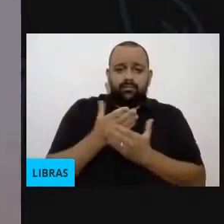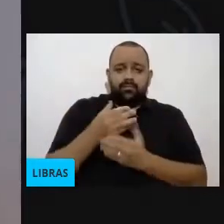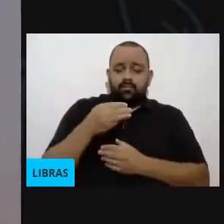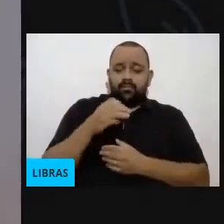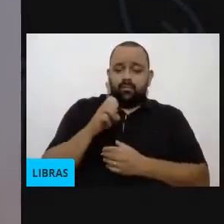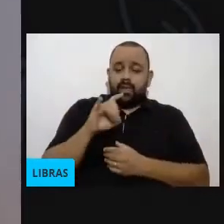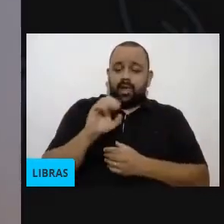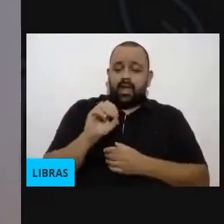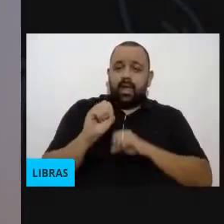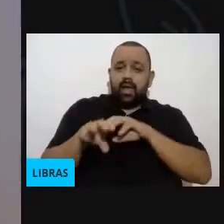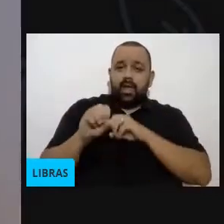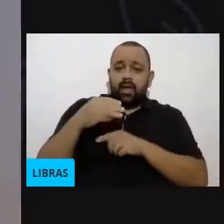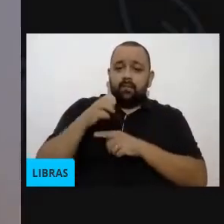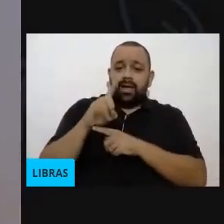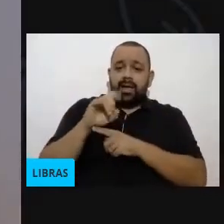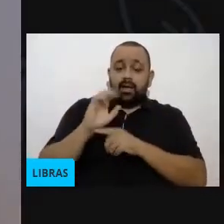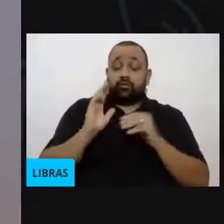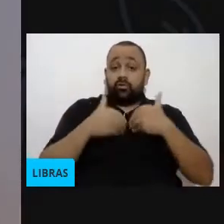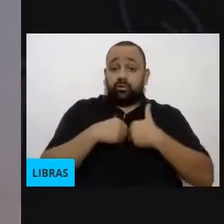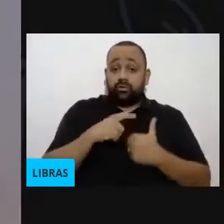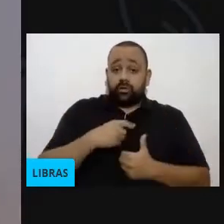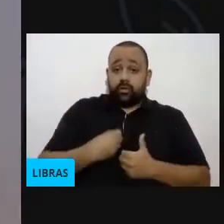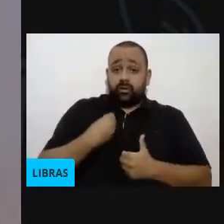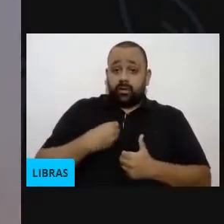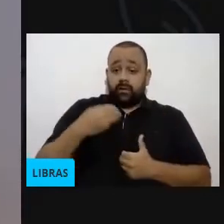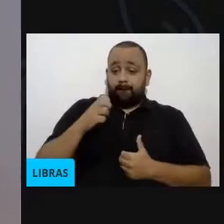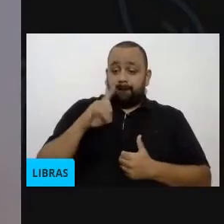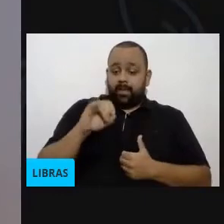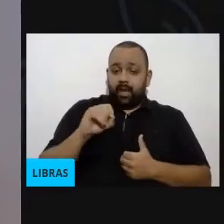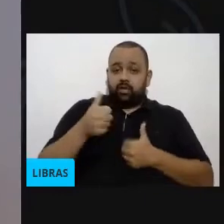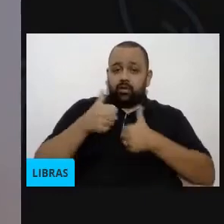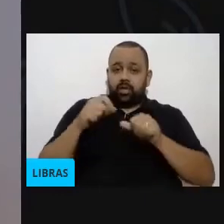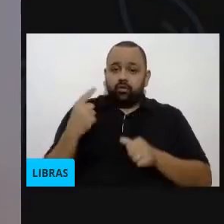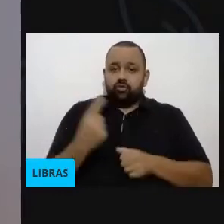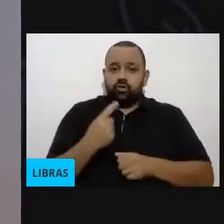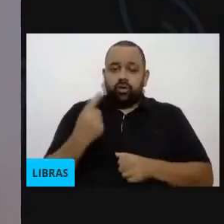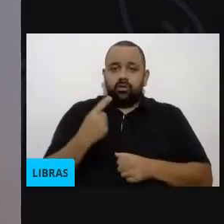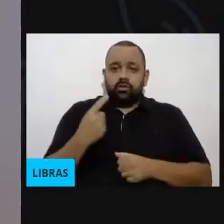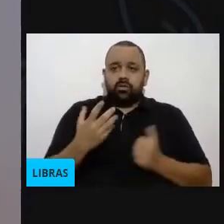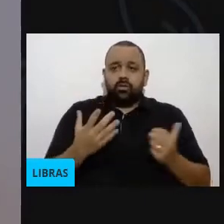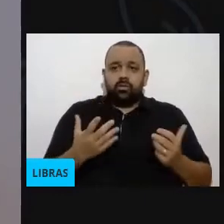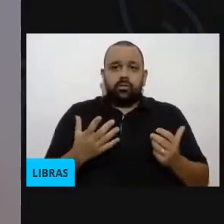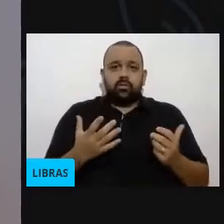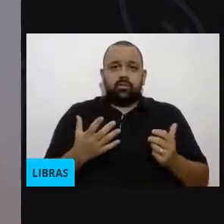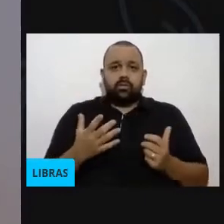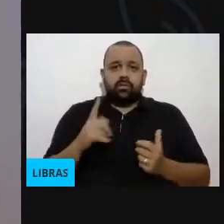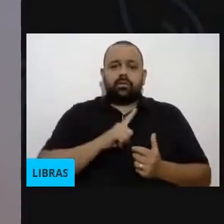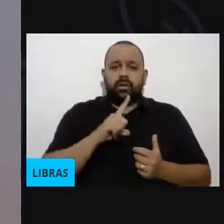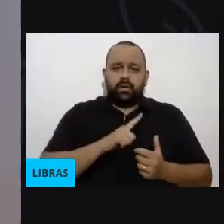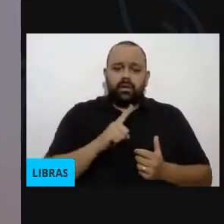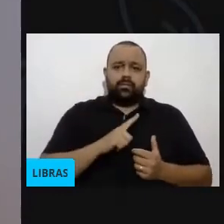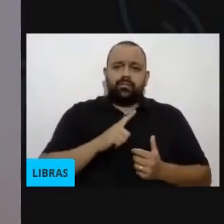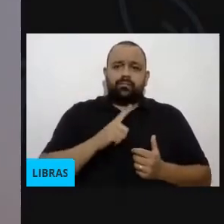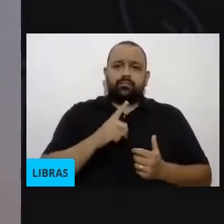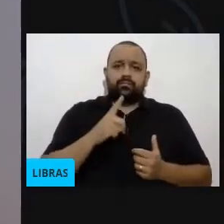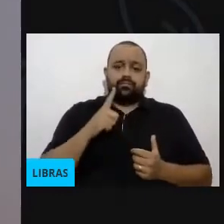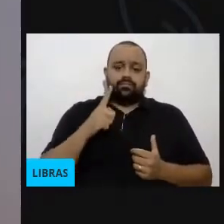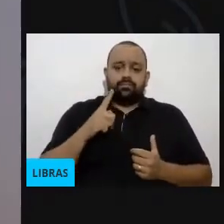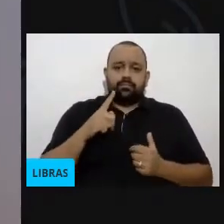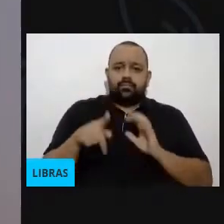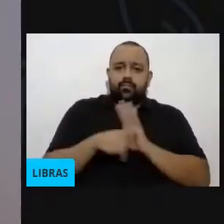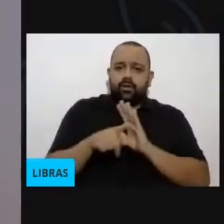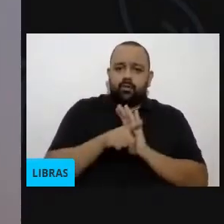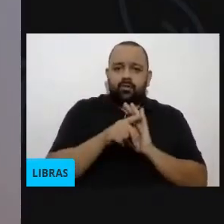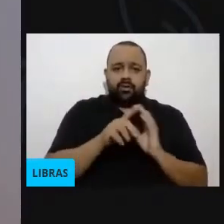médio, eles se isolaram, estão sozinhos. Eu tenho tantos pacientes aí, vi um deles